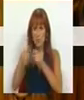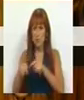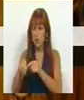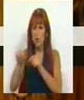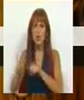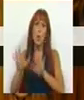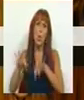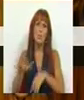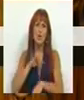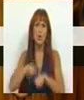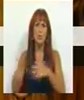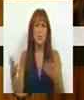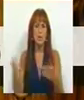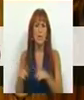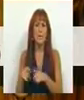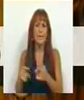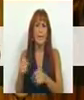desta região